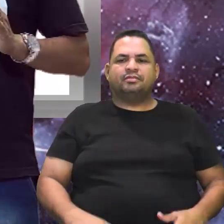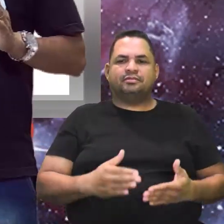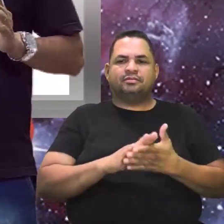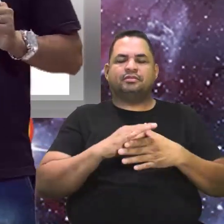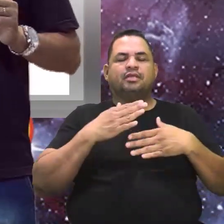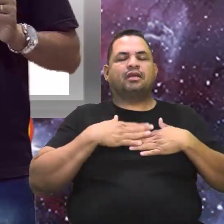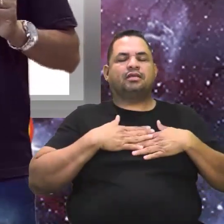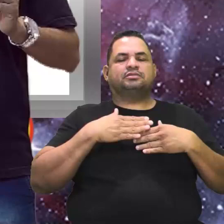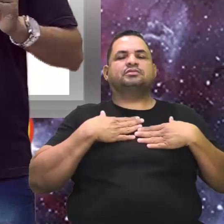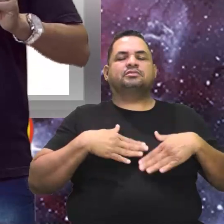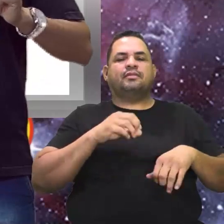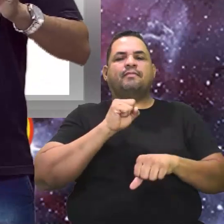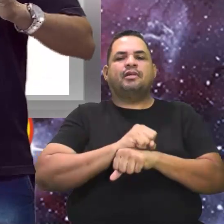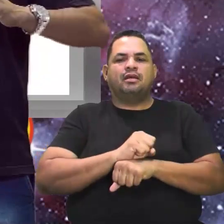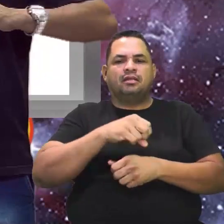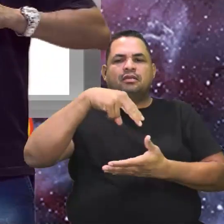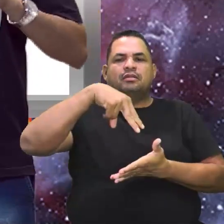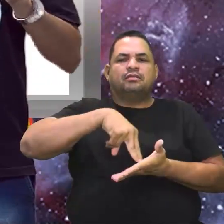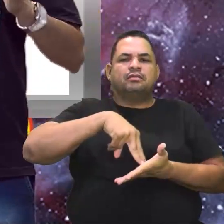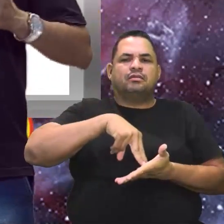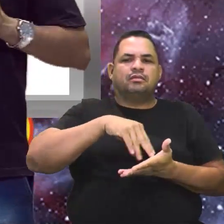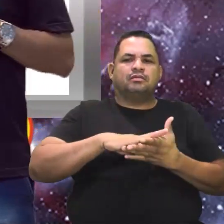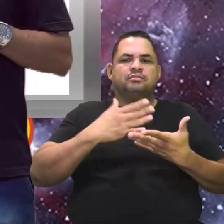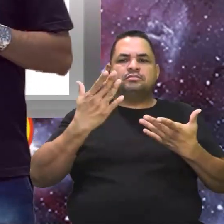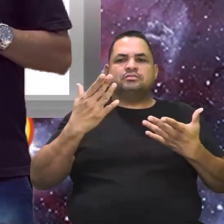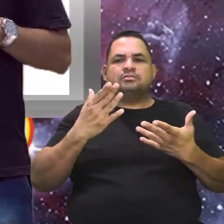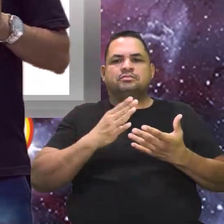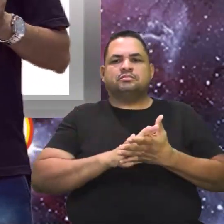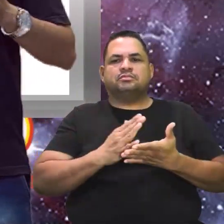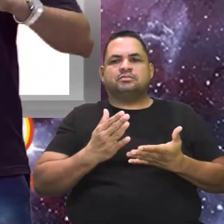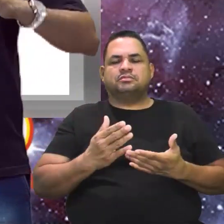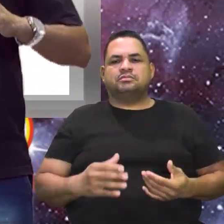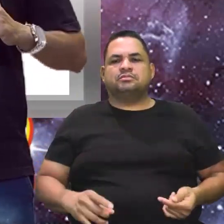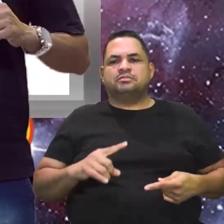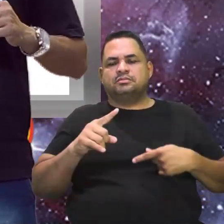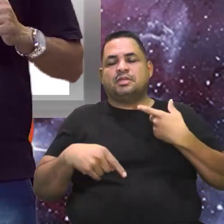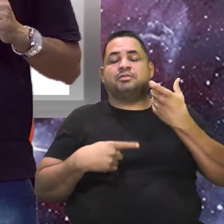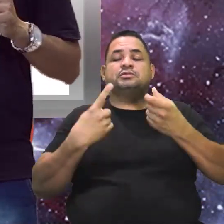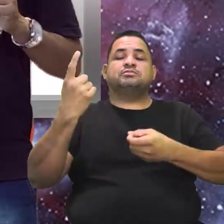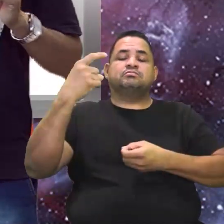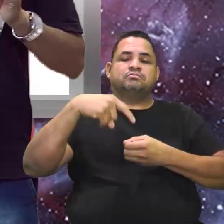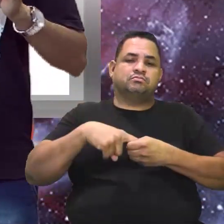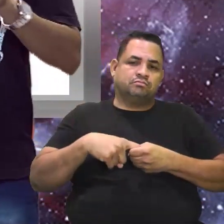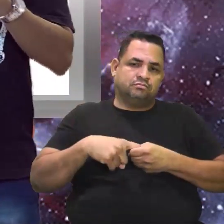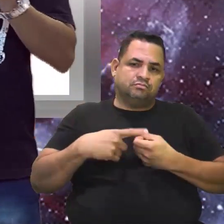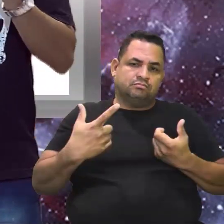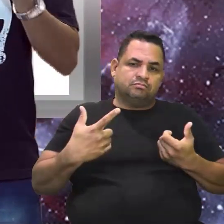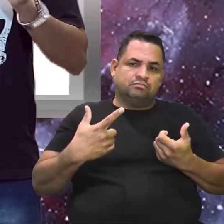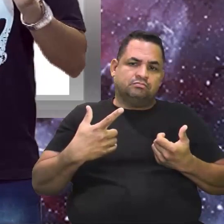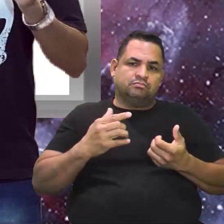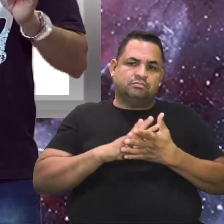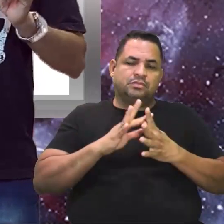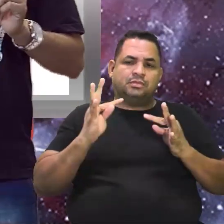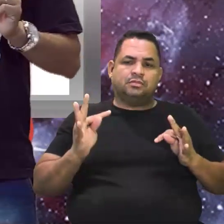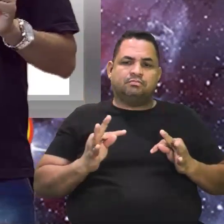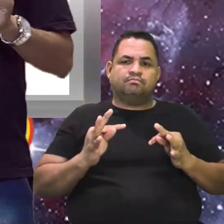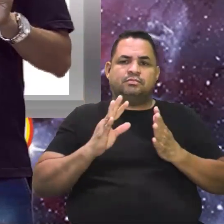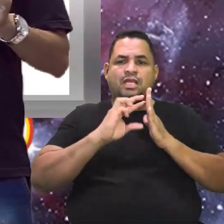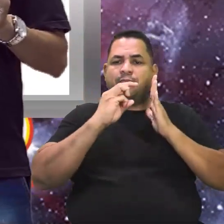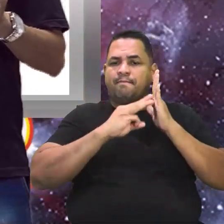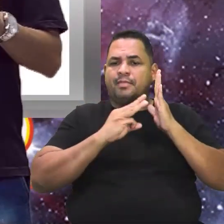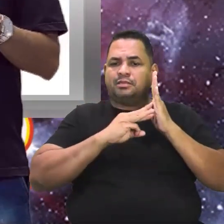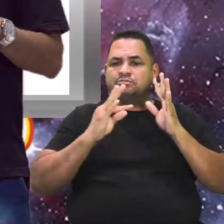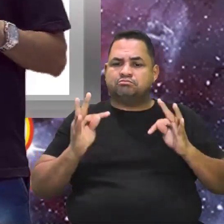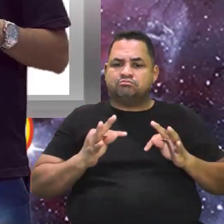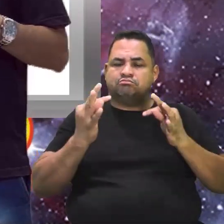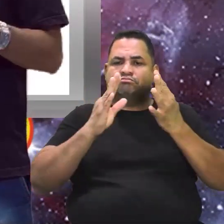eu paro um pouquinho, levanto, aí dou uma desligada um pouco daquilo lá, daí eu volto depois. Mas é a técnica mais